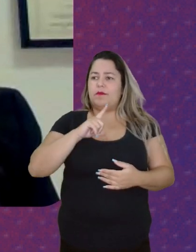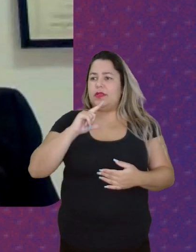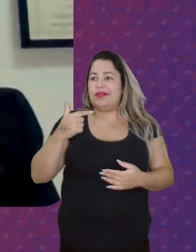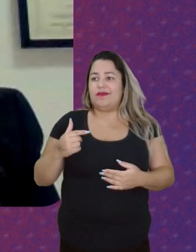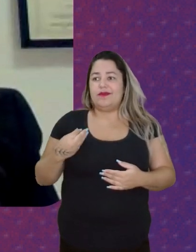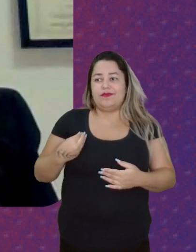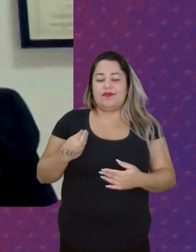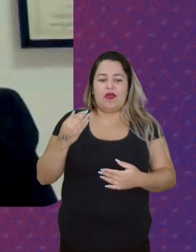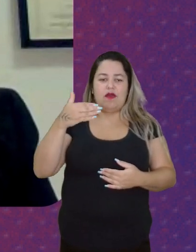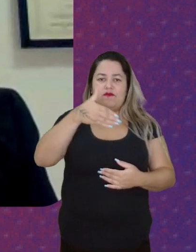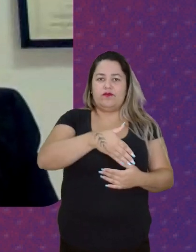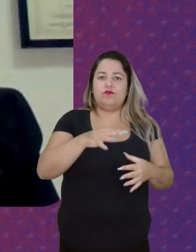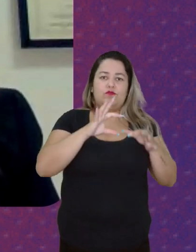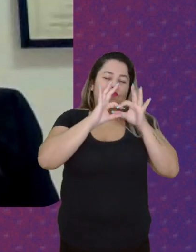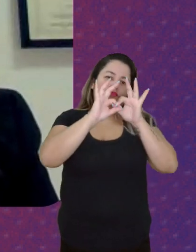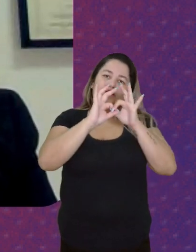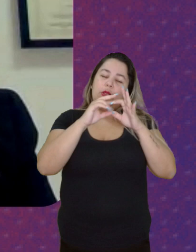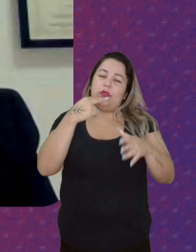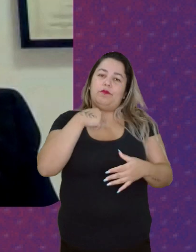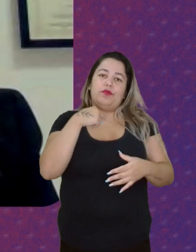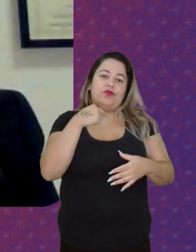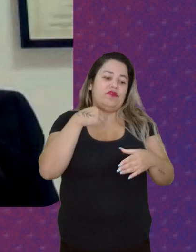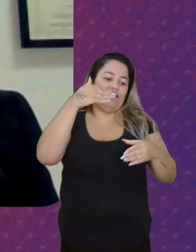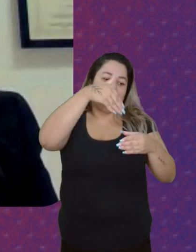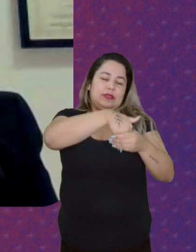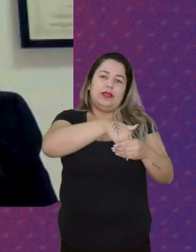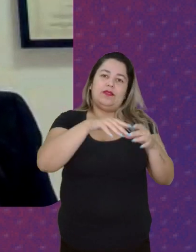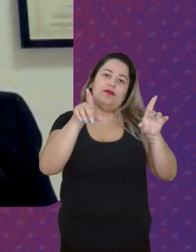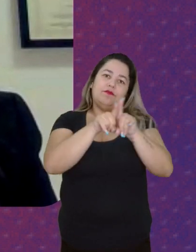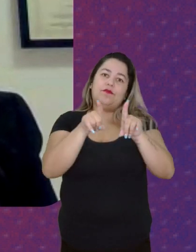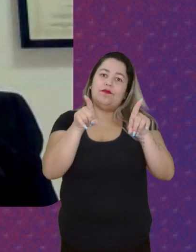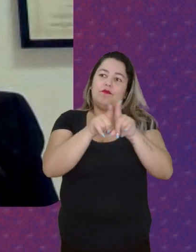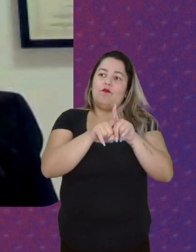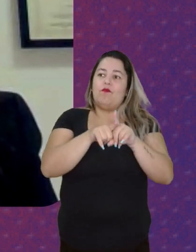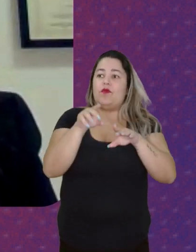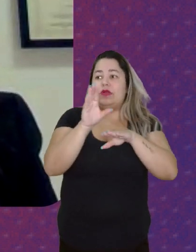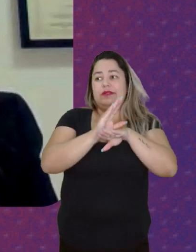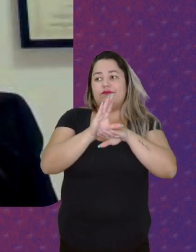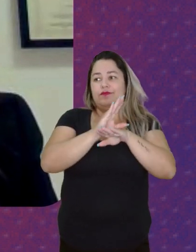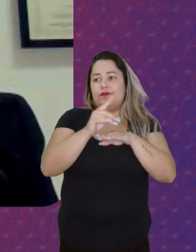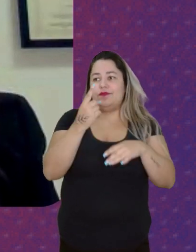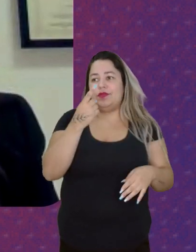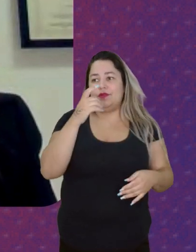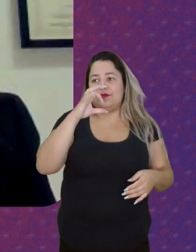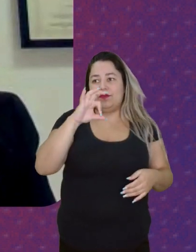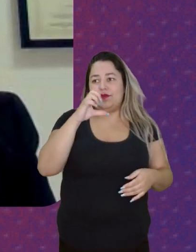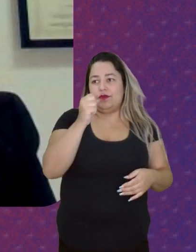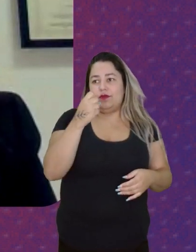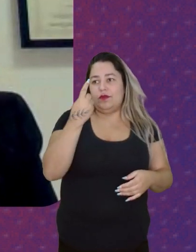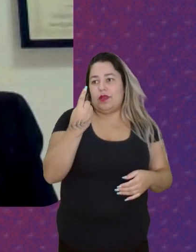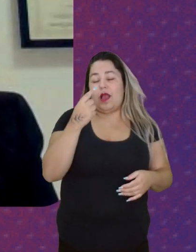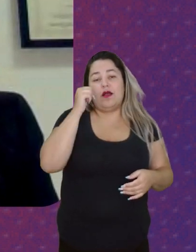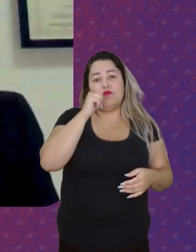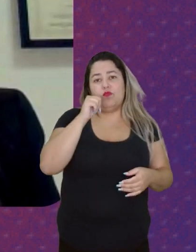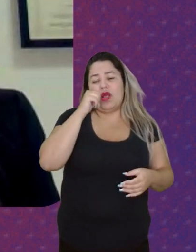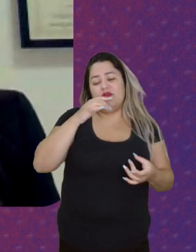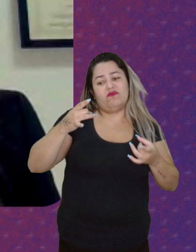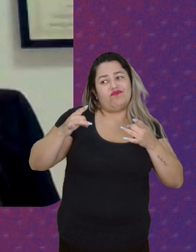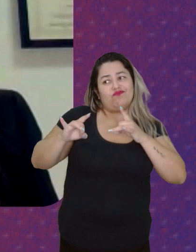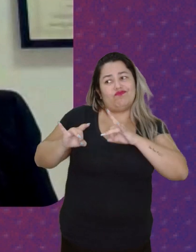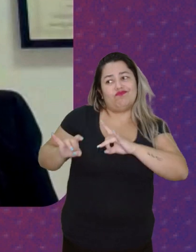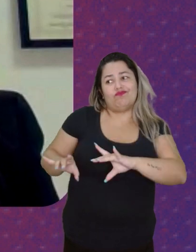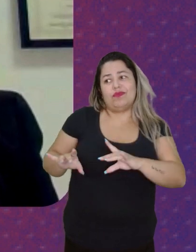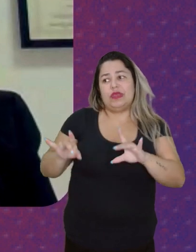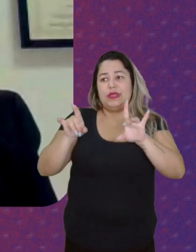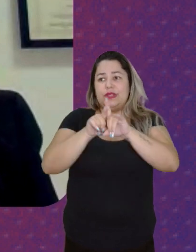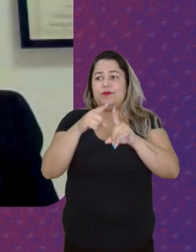ali incluídas, não podiam votar, os homens já votavam com a primeira Constituição da República, em 1891, as mulheres ficaram excluídas, e somente